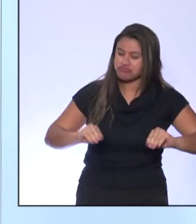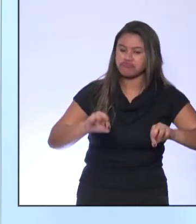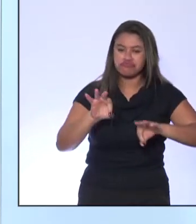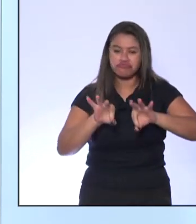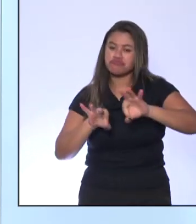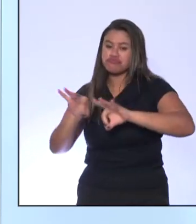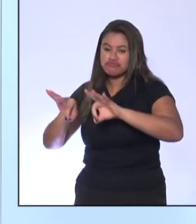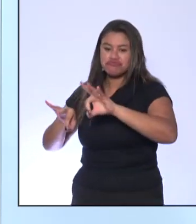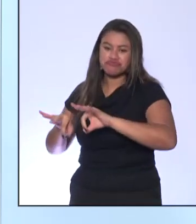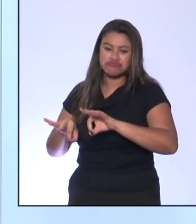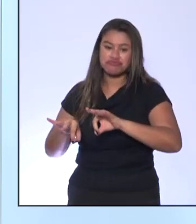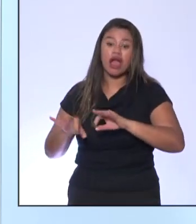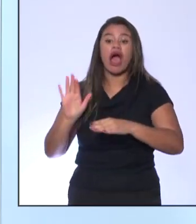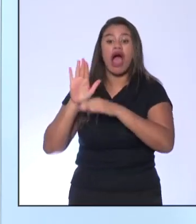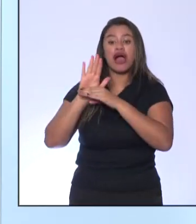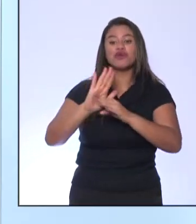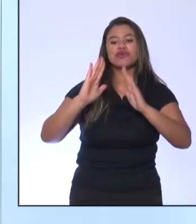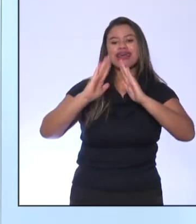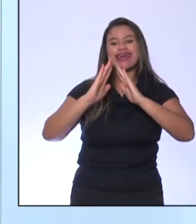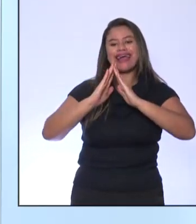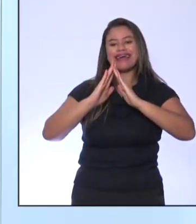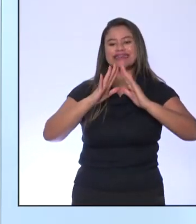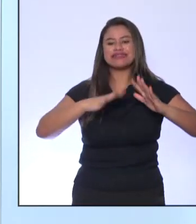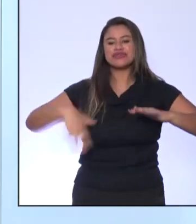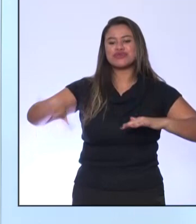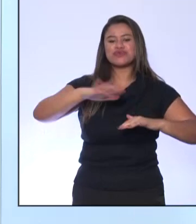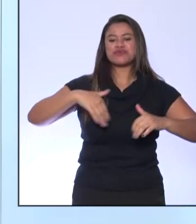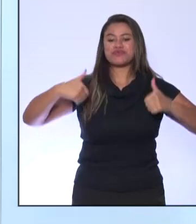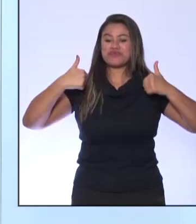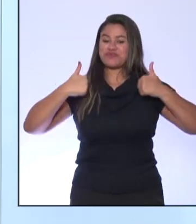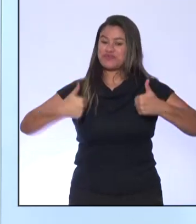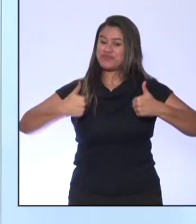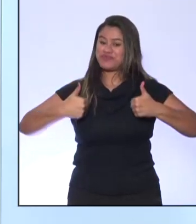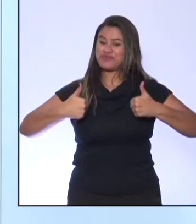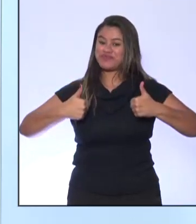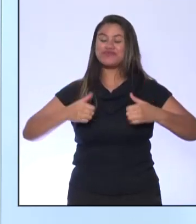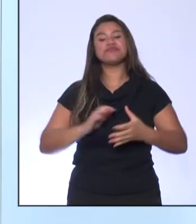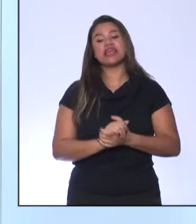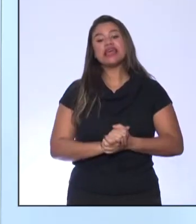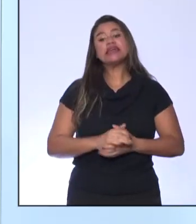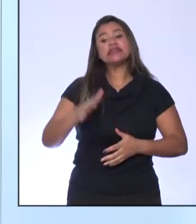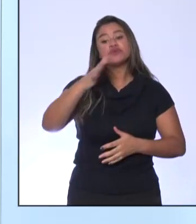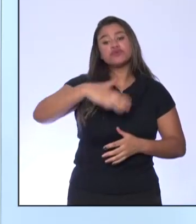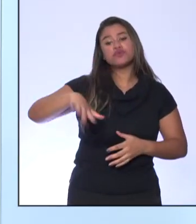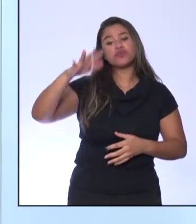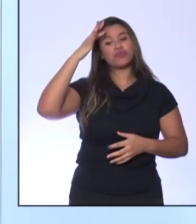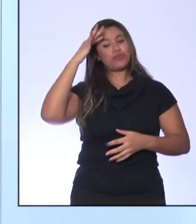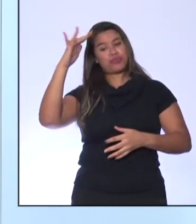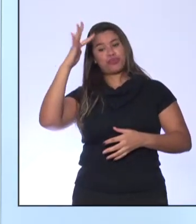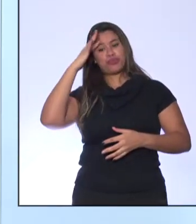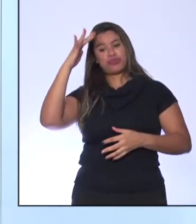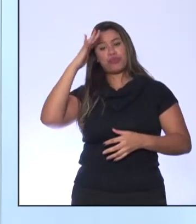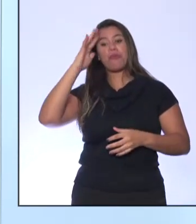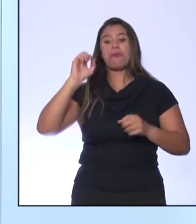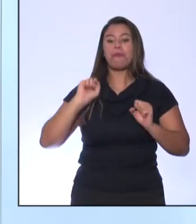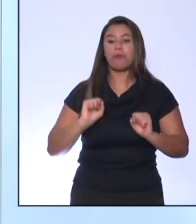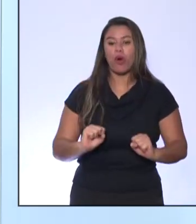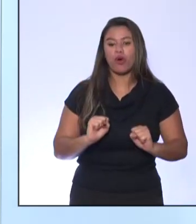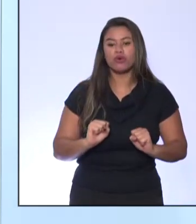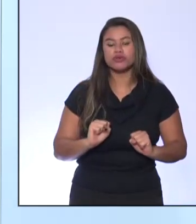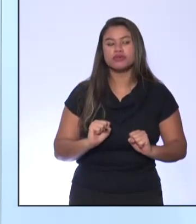convivência dentro da minha casa. Então, eu quero que vocês reflitam bastante em todos